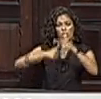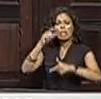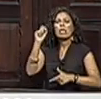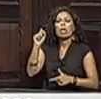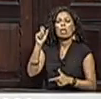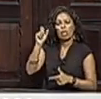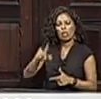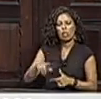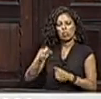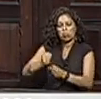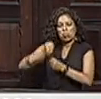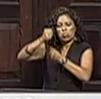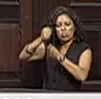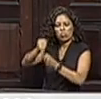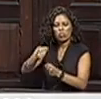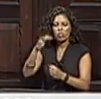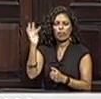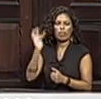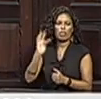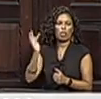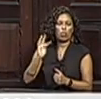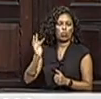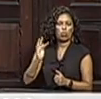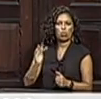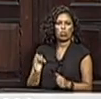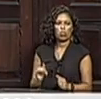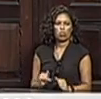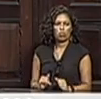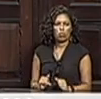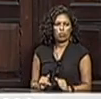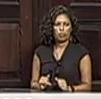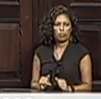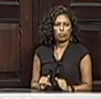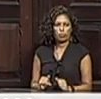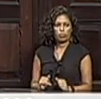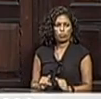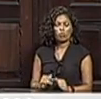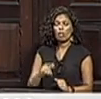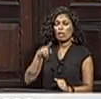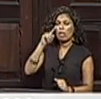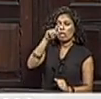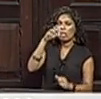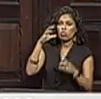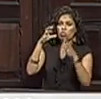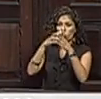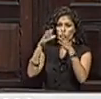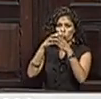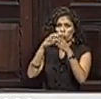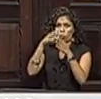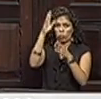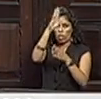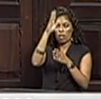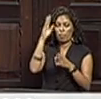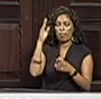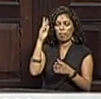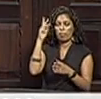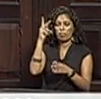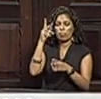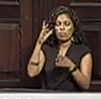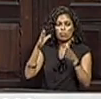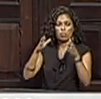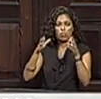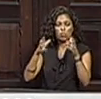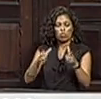Assembleia Legislativa a partir de uma mensagem enviada pelo chefe do Poder Executivo, porque uma lei federal